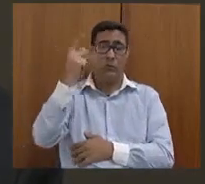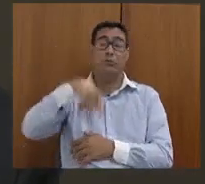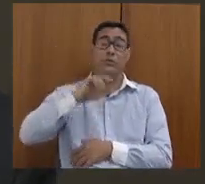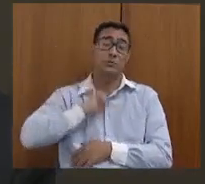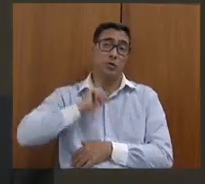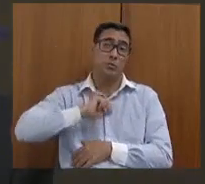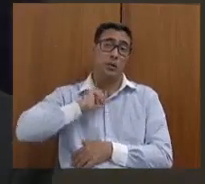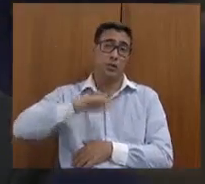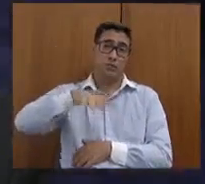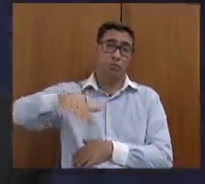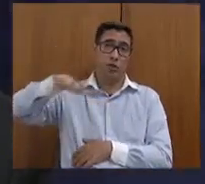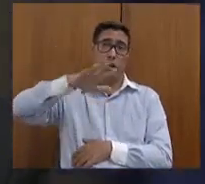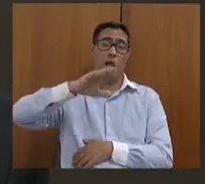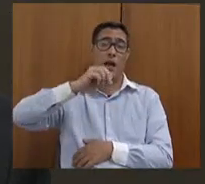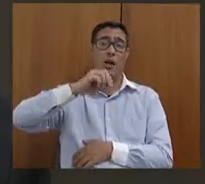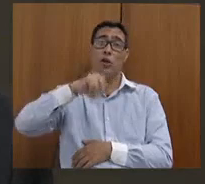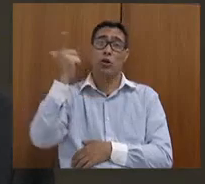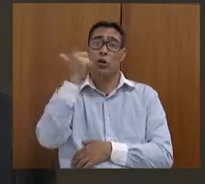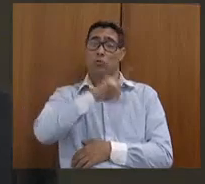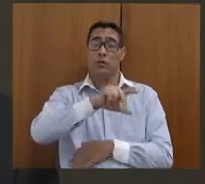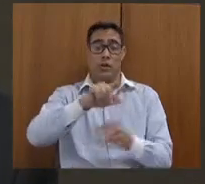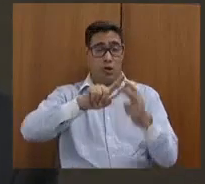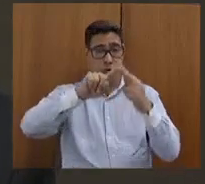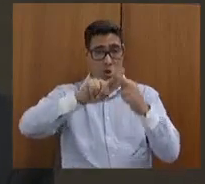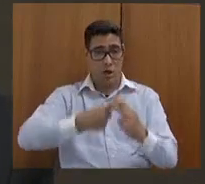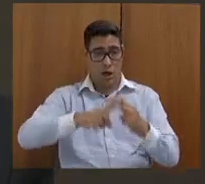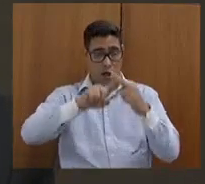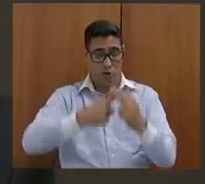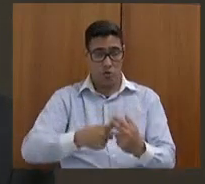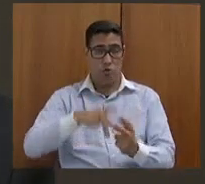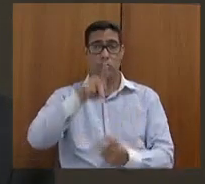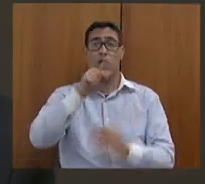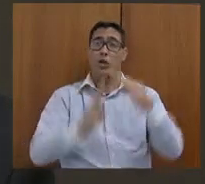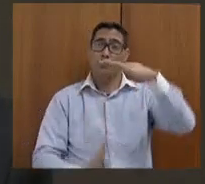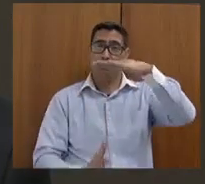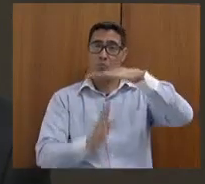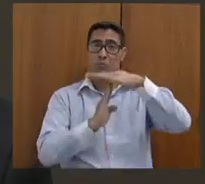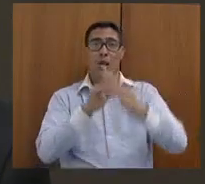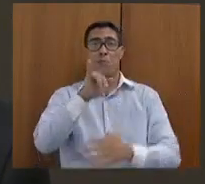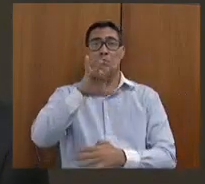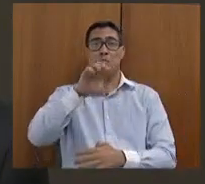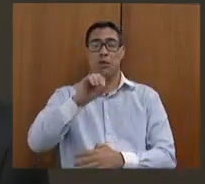garantir um reajuste do piso salarial de 33,24%